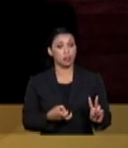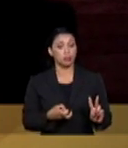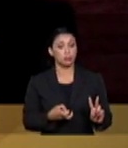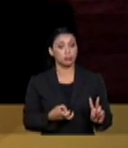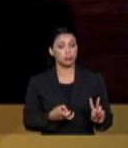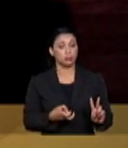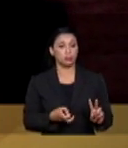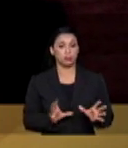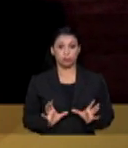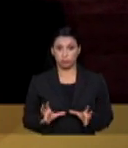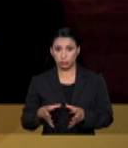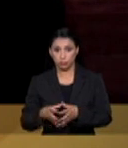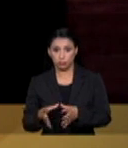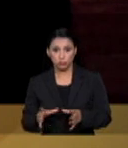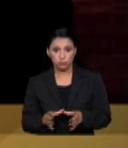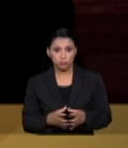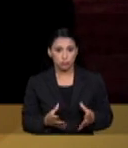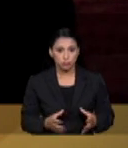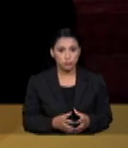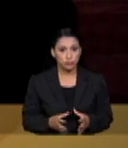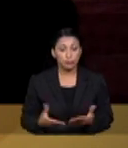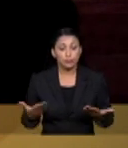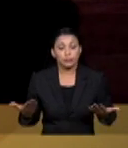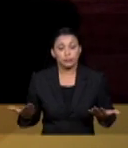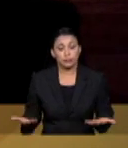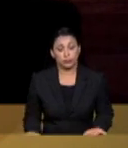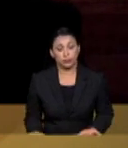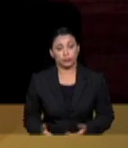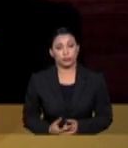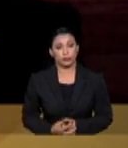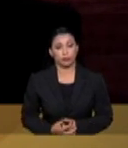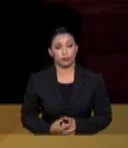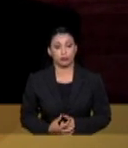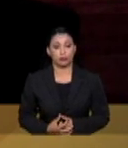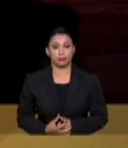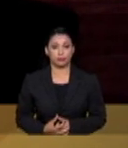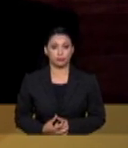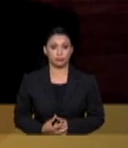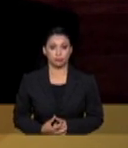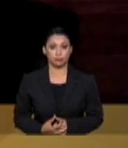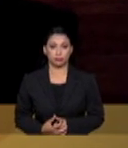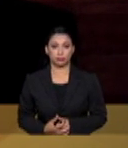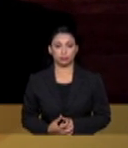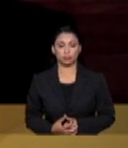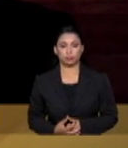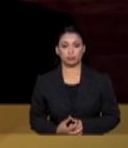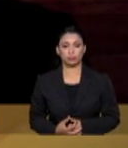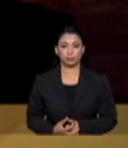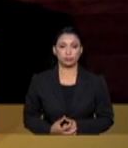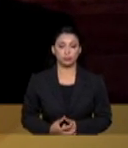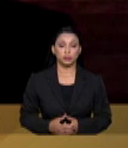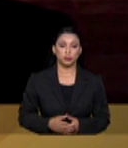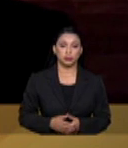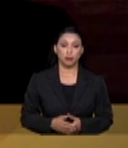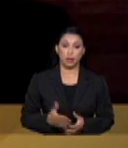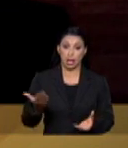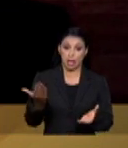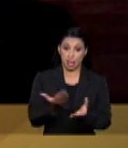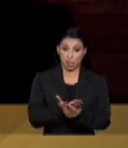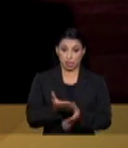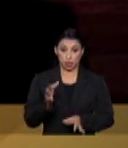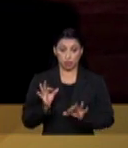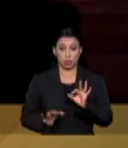suas comunidade dessa forma é fato que as referidas ações